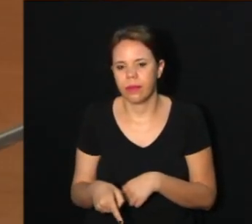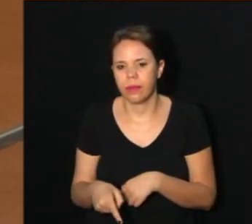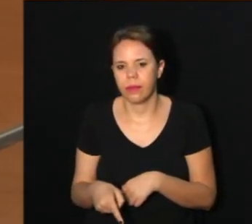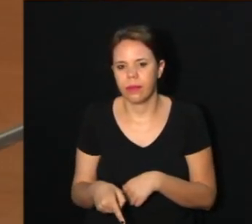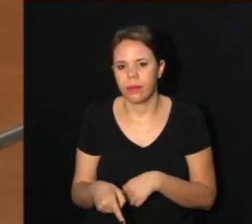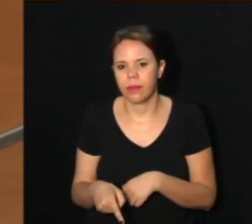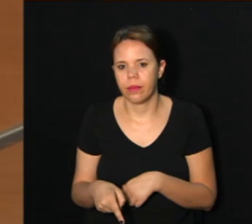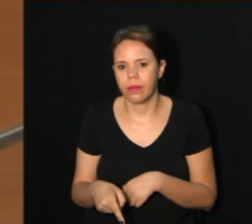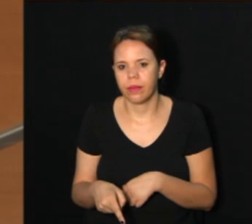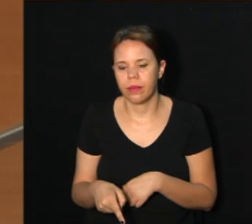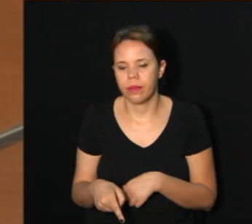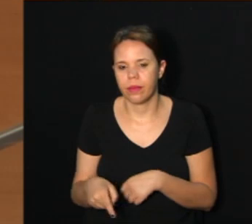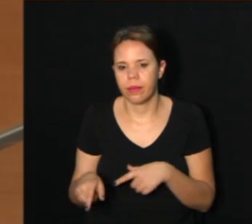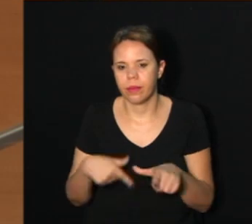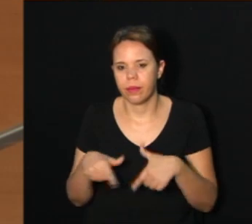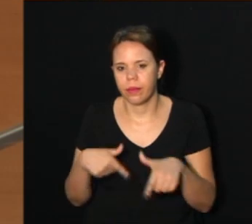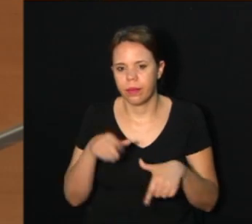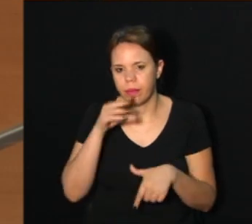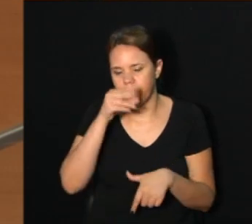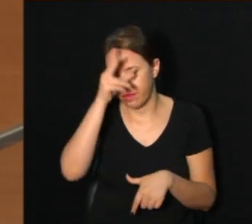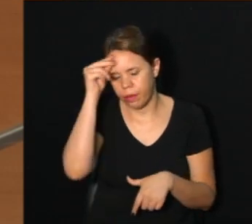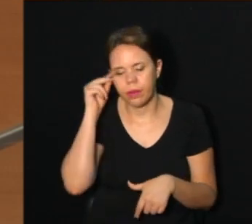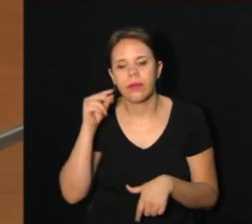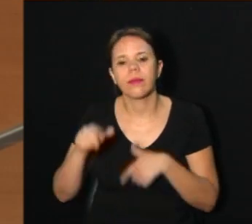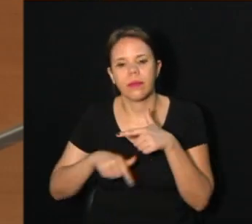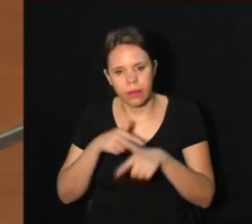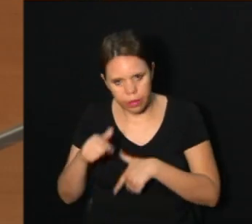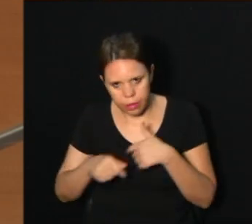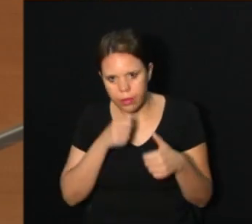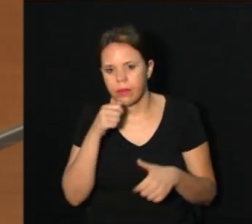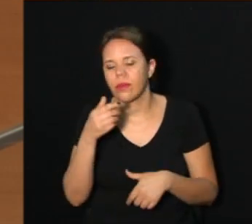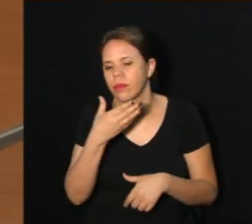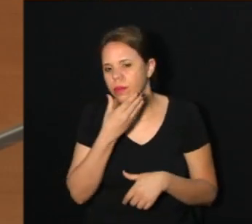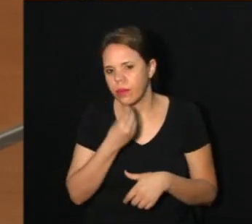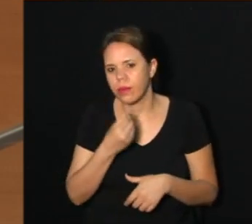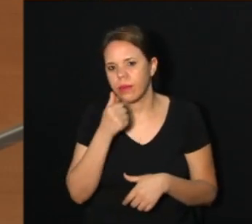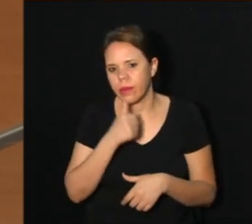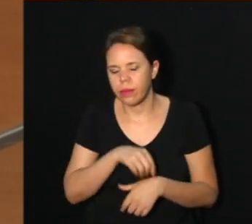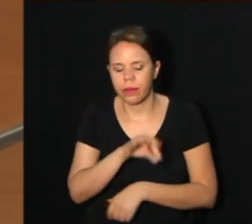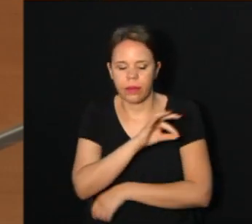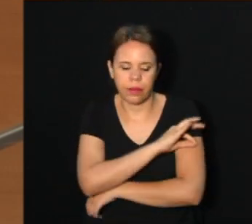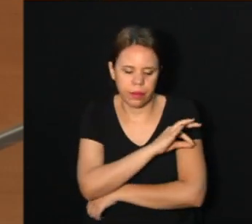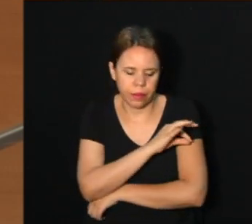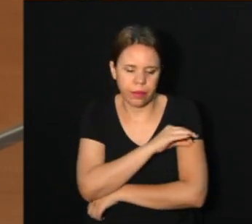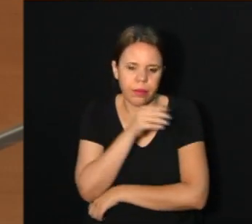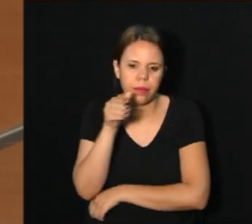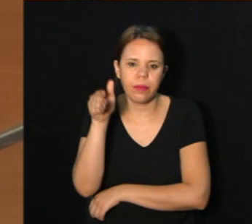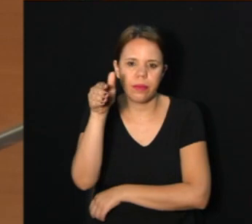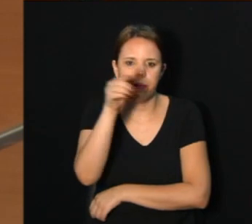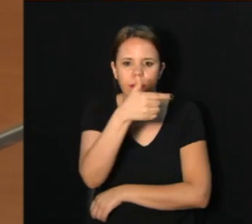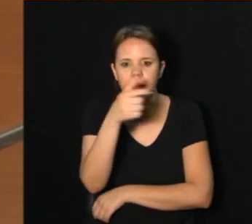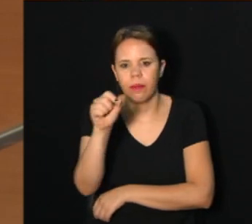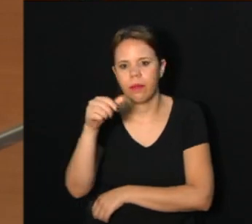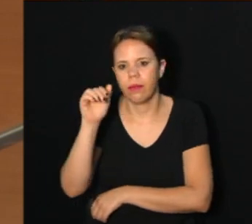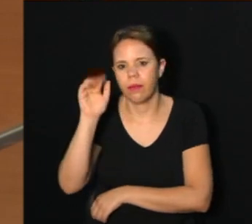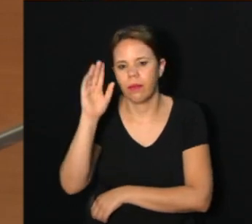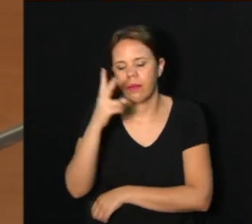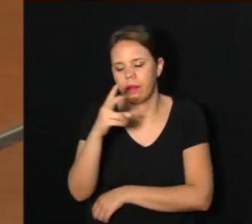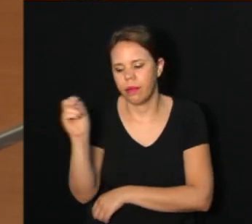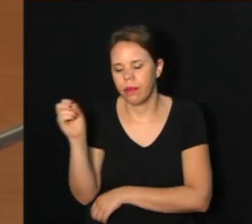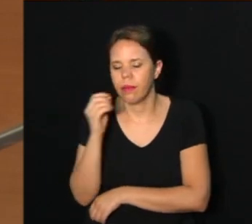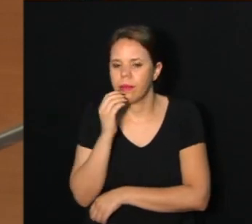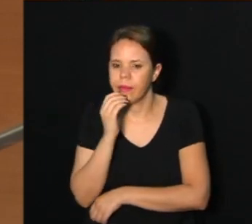17.600 trabalhadores ativos, homens e mulheres na prefeitura. Nós somos mais de